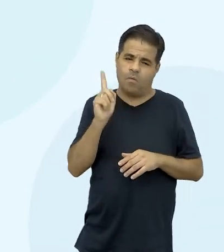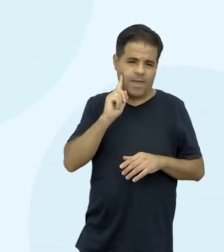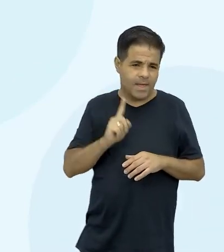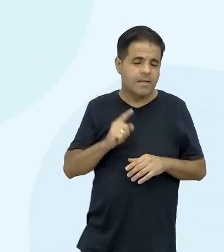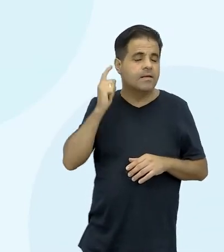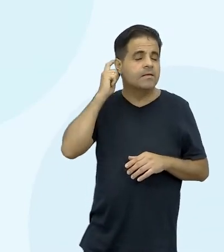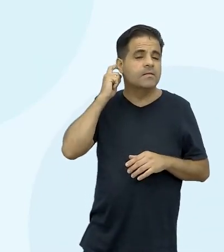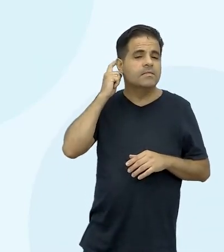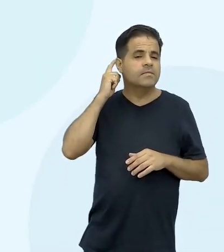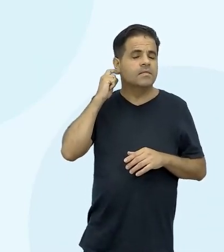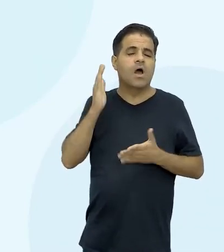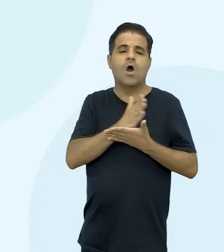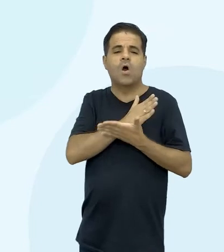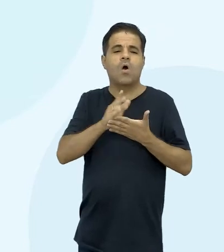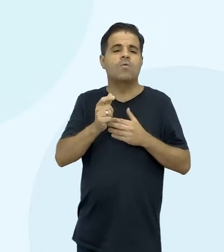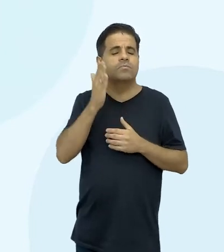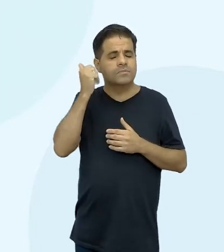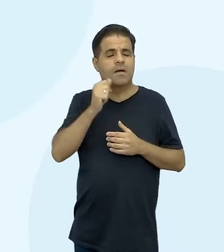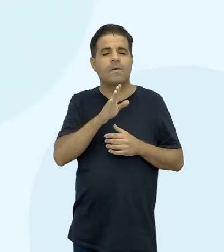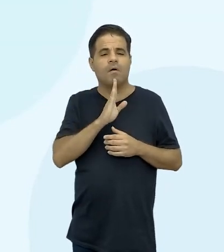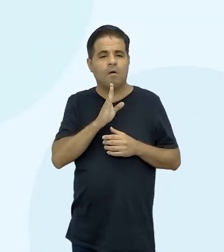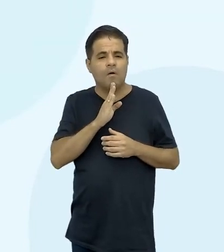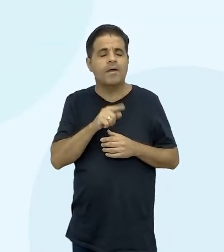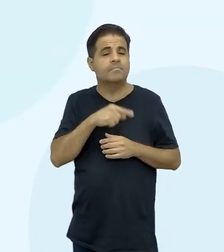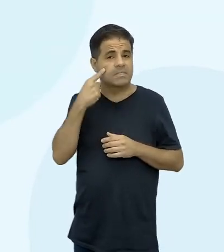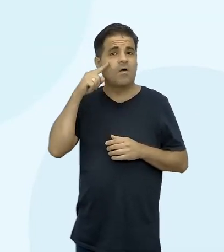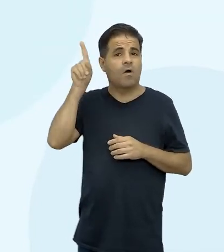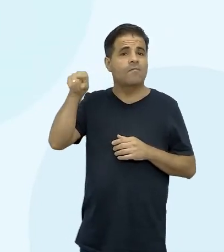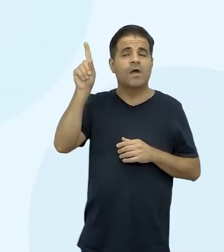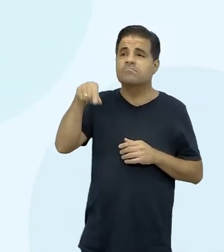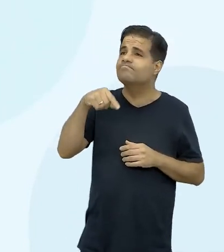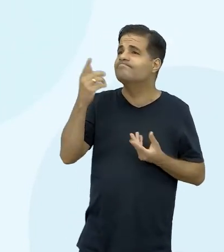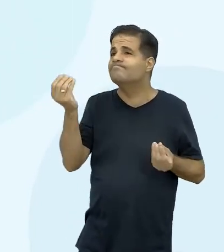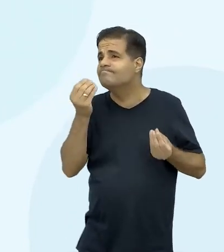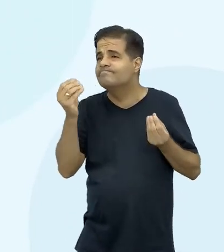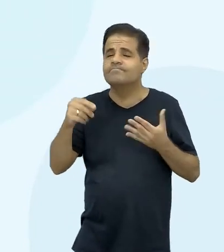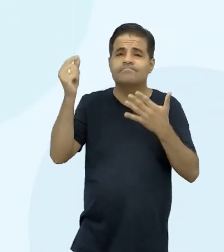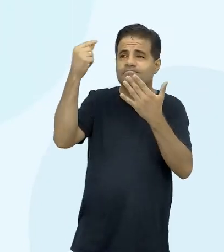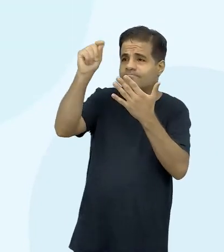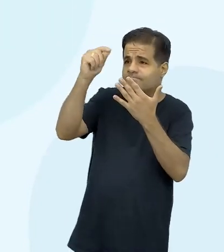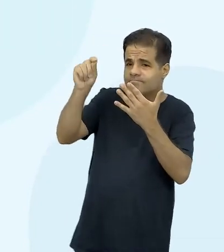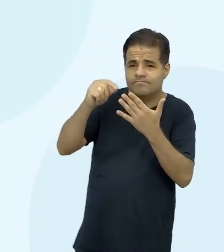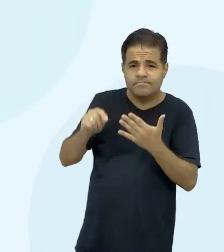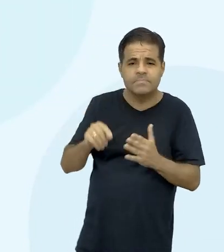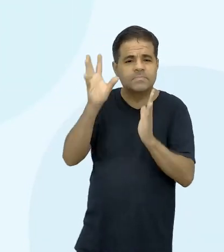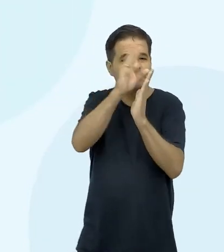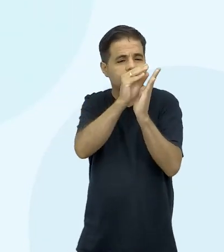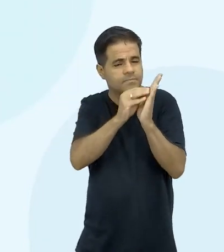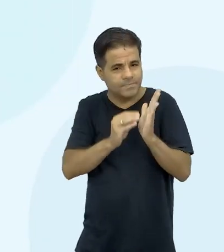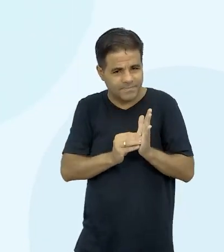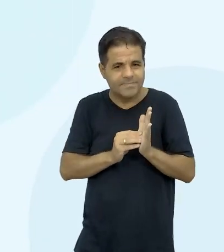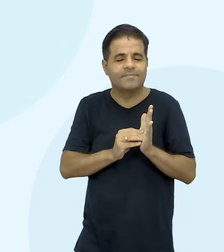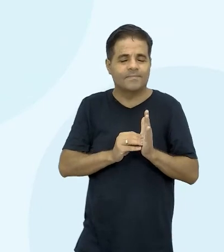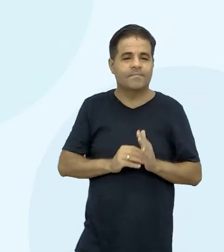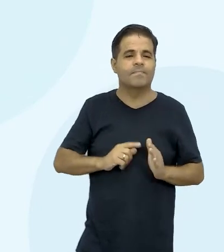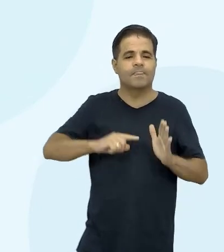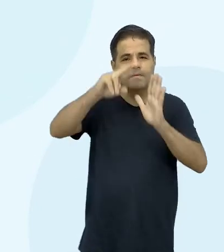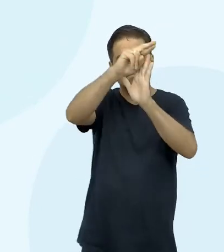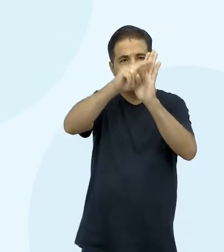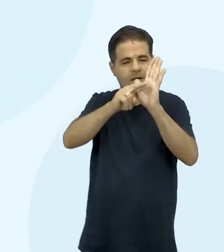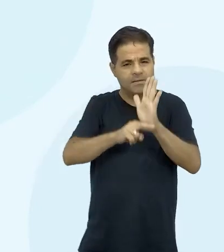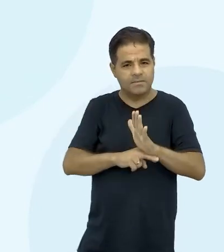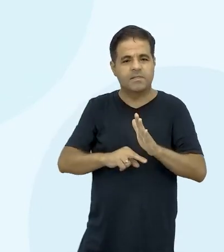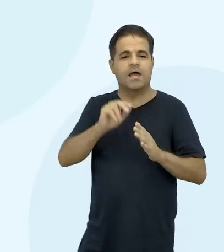que só uma parcela conheça, mas vocês estão vendo aí que essas citações elas estão nas regras